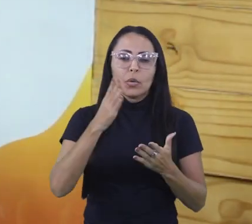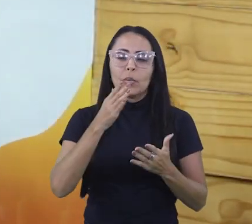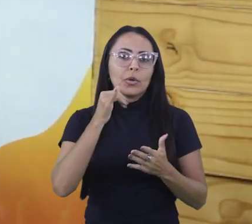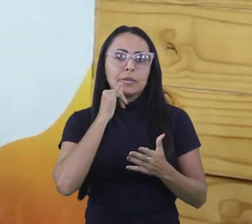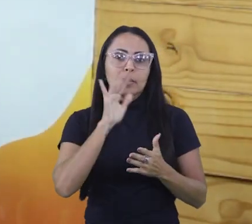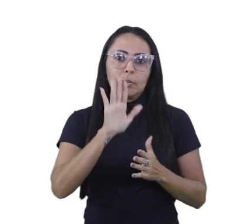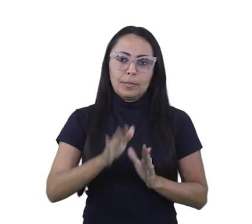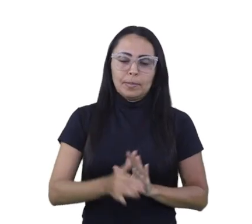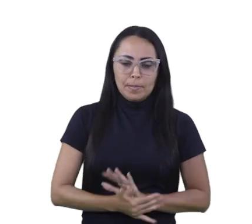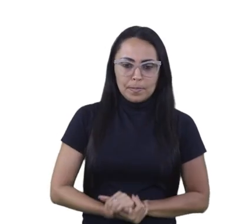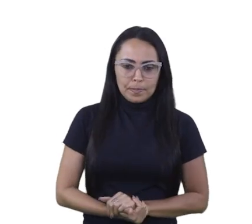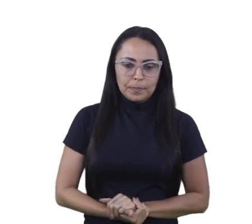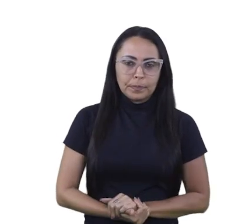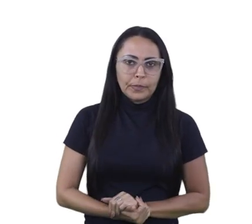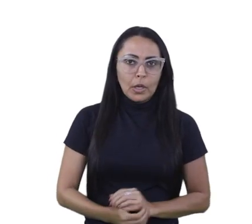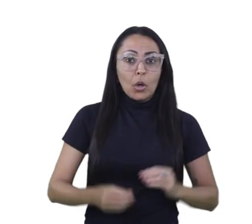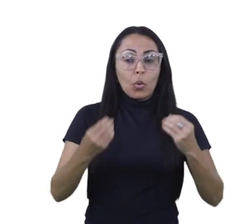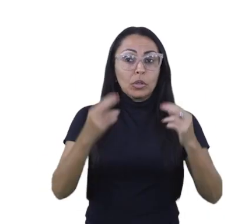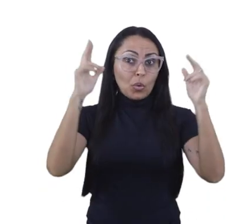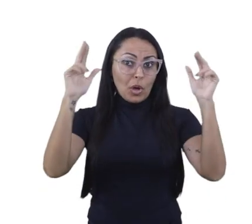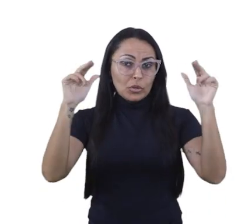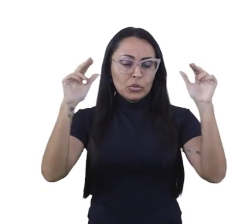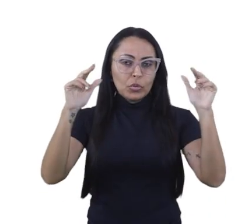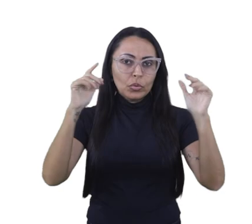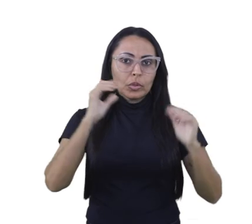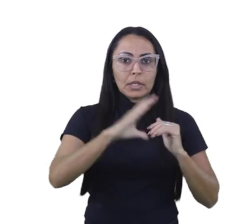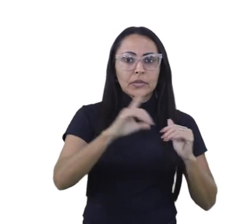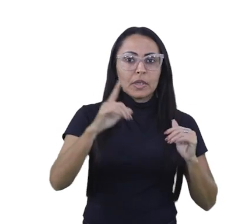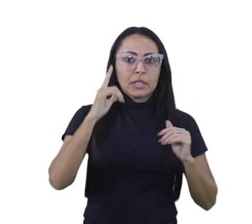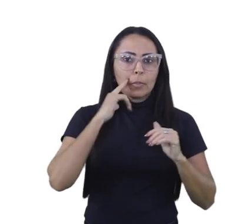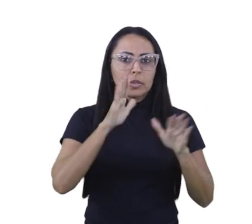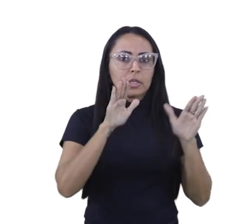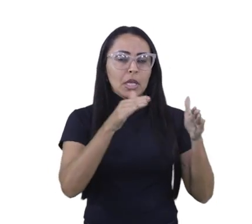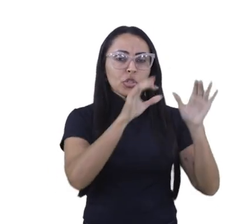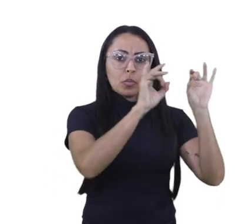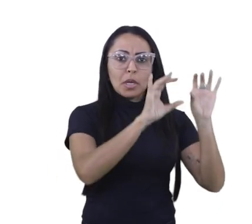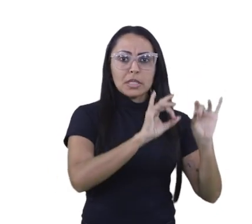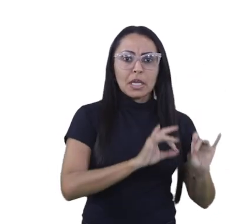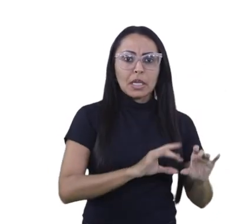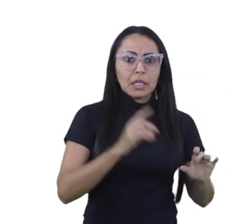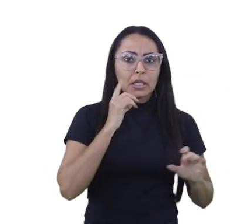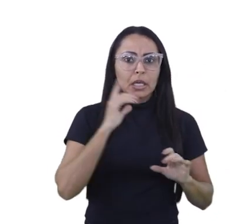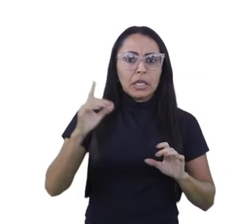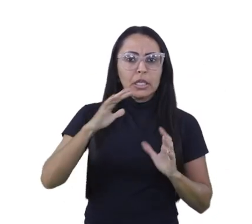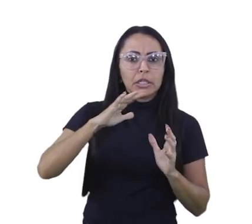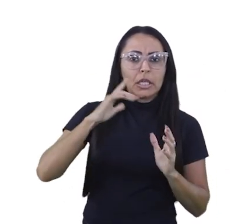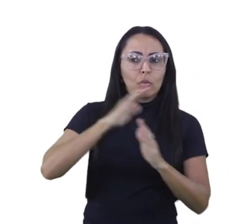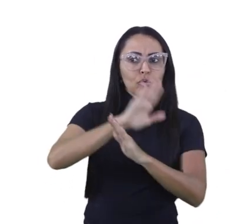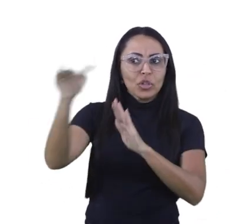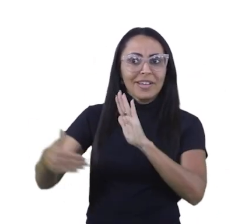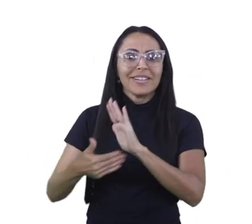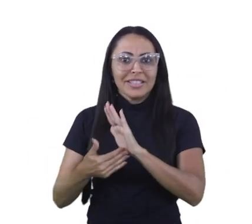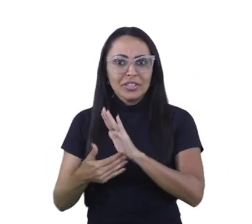exemplo. Quanto ao conteúdo, a classificação pode ser especializada e generalista, né? A gente viu